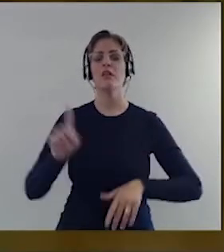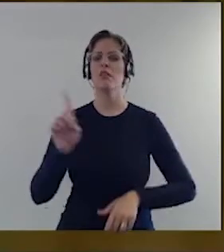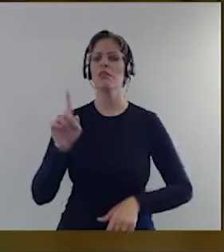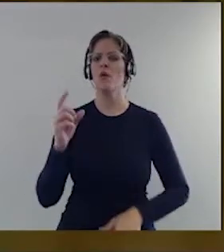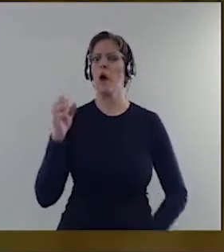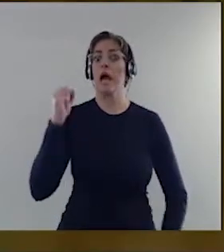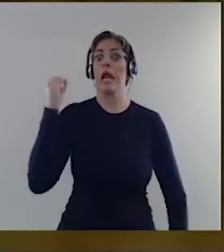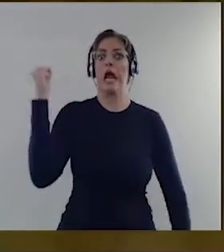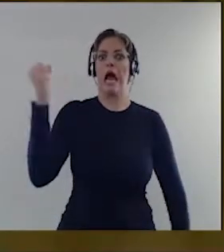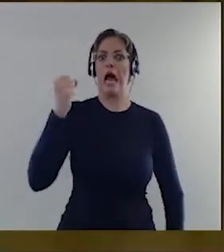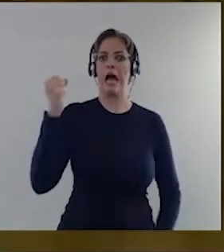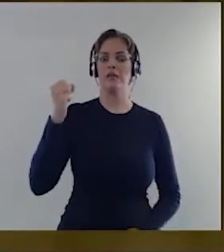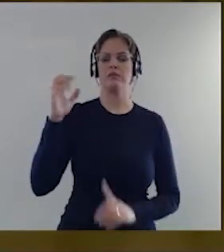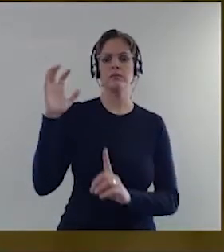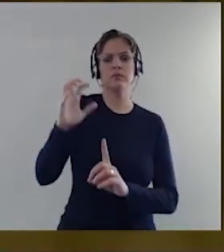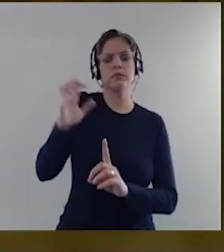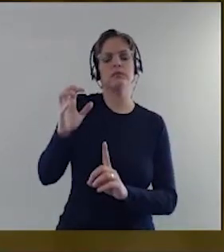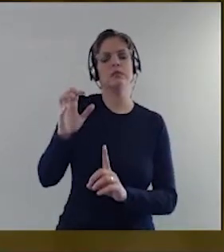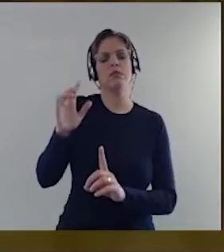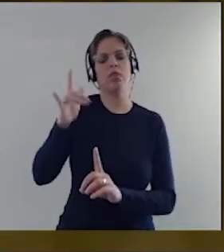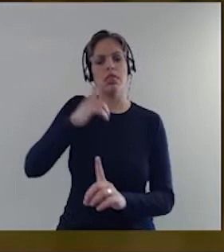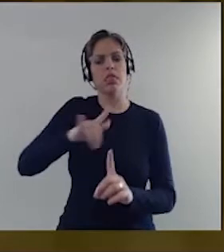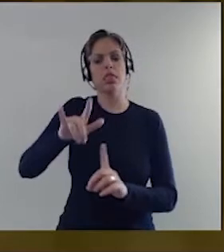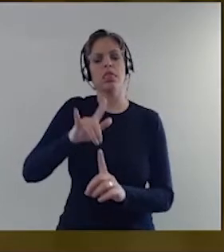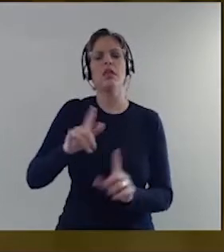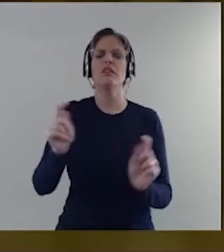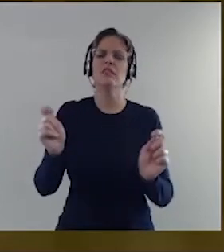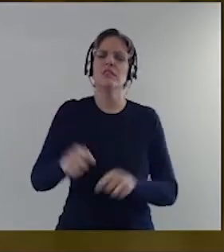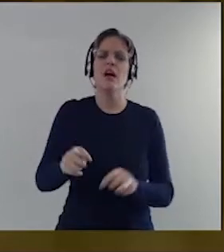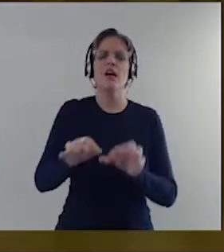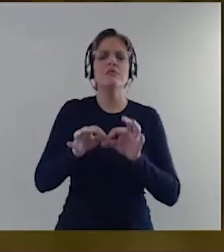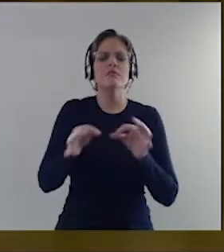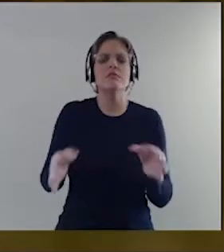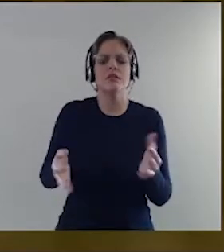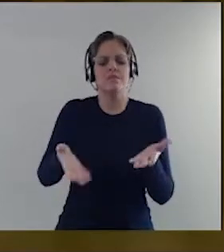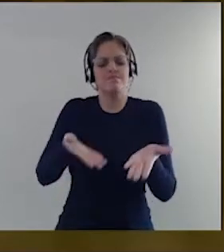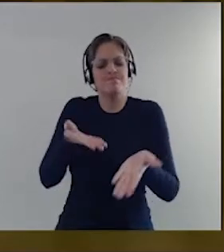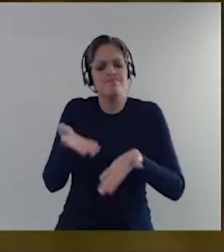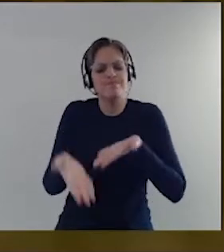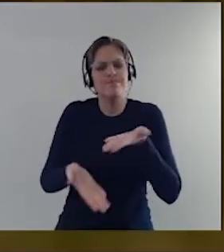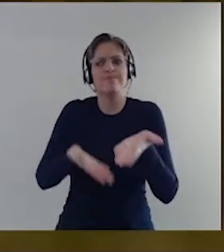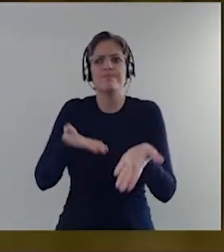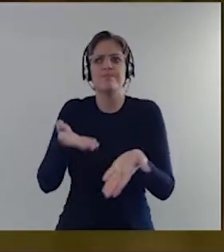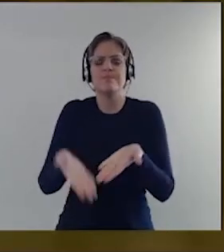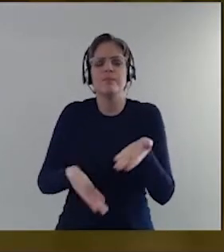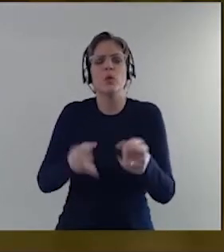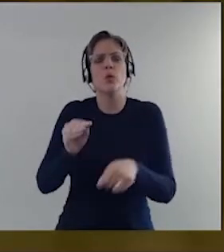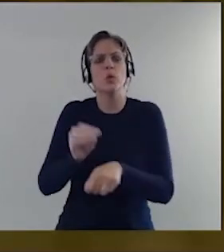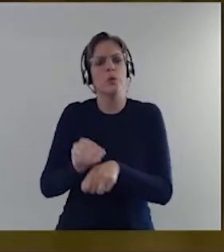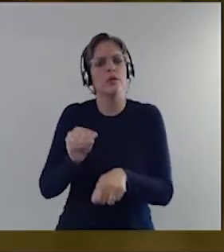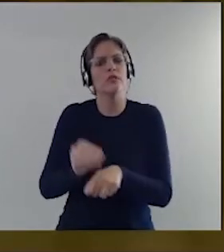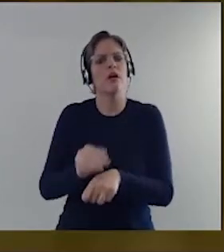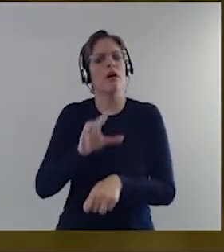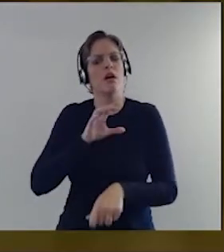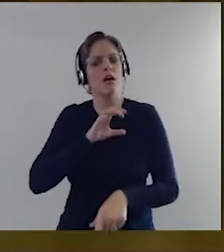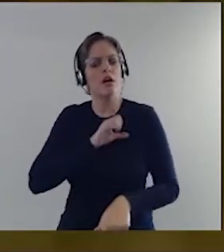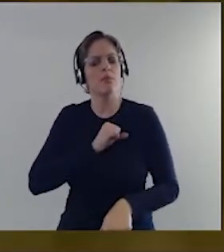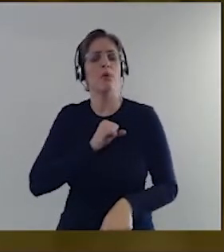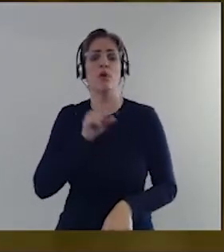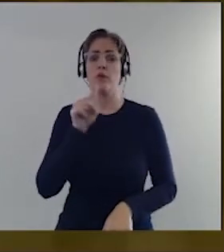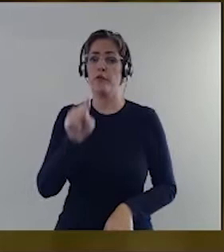parental sejam superados com simples dedicação aos filhos. A fórmula pode ser simples mesmo.